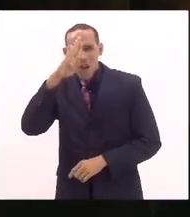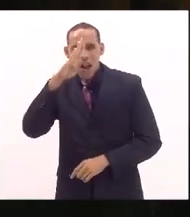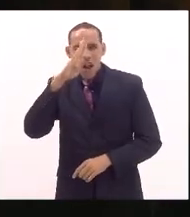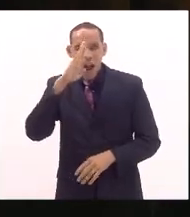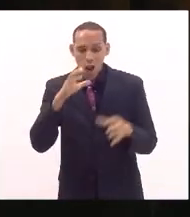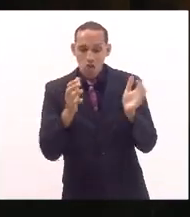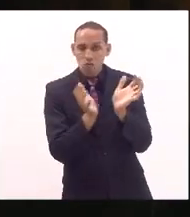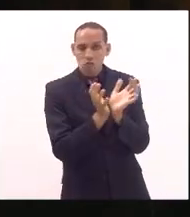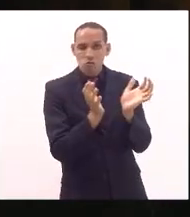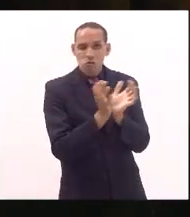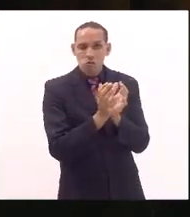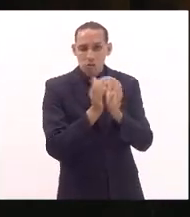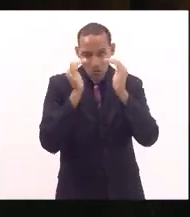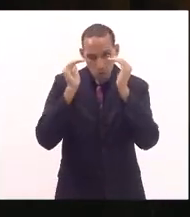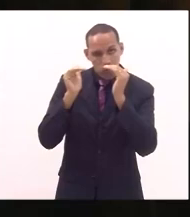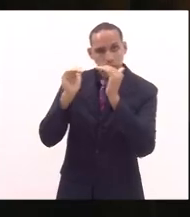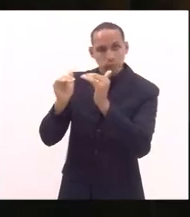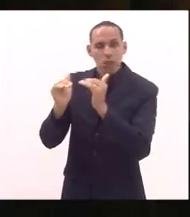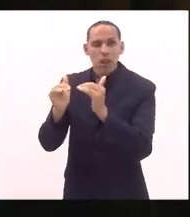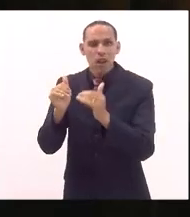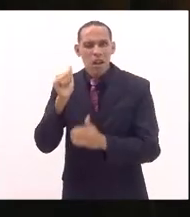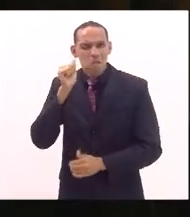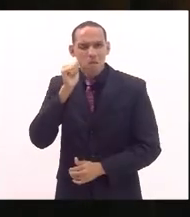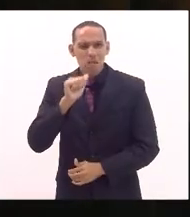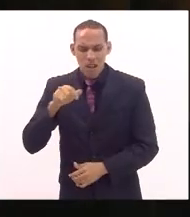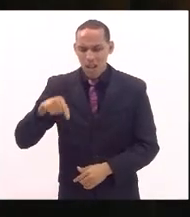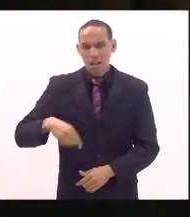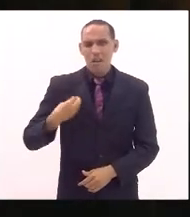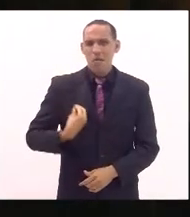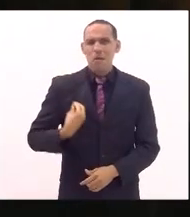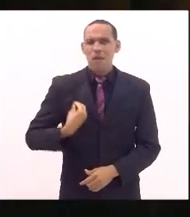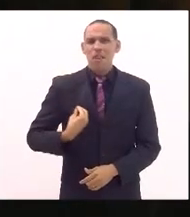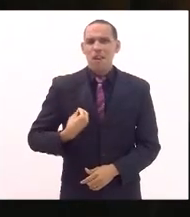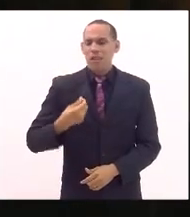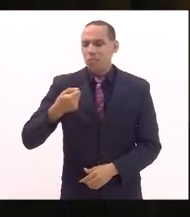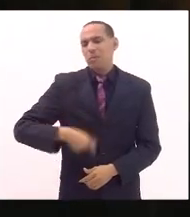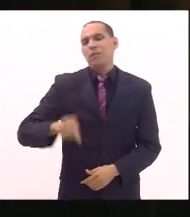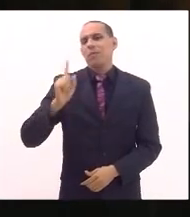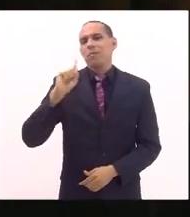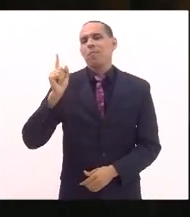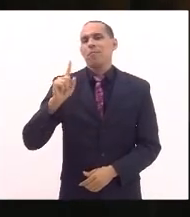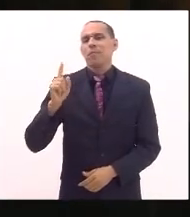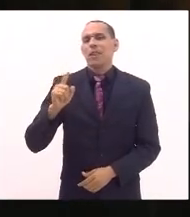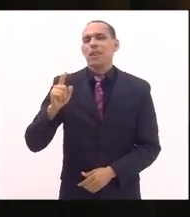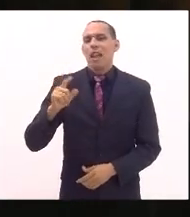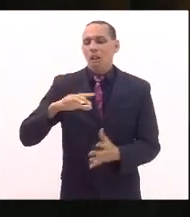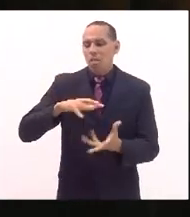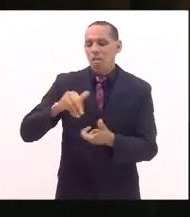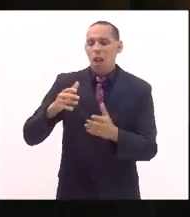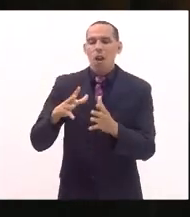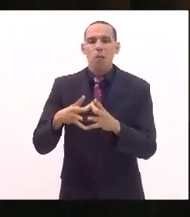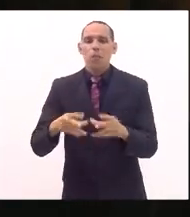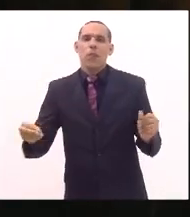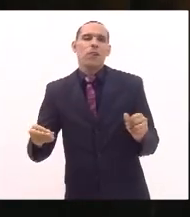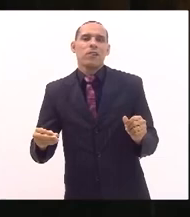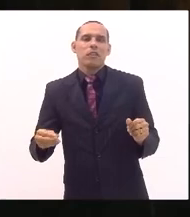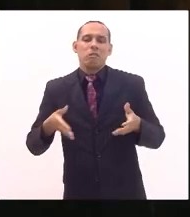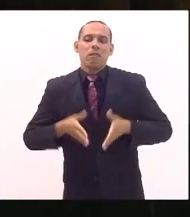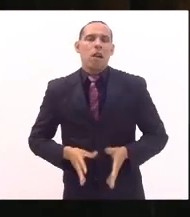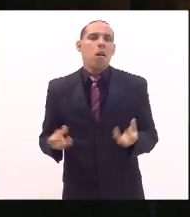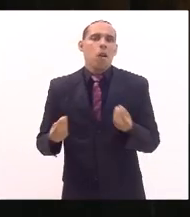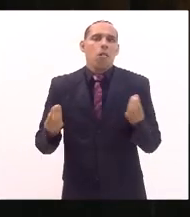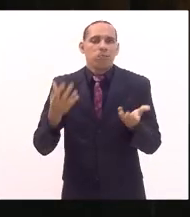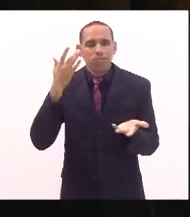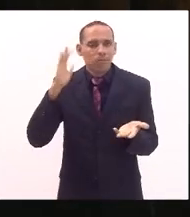bolsonarista sequer existiríamos na face da terra então na maceirinha de sei lá